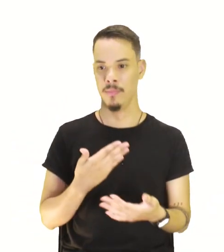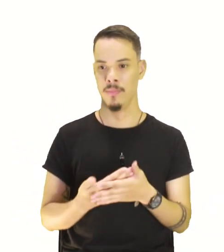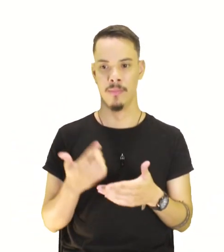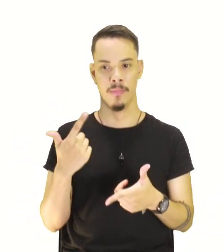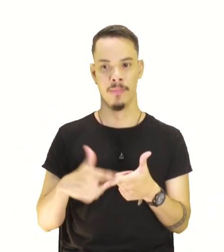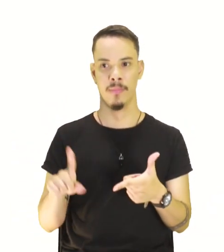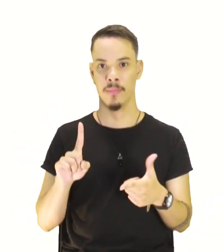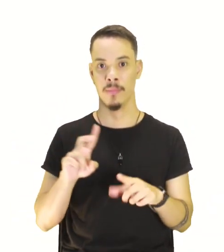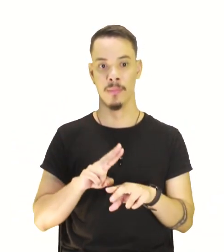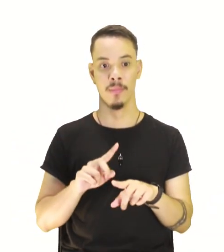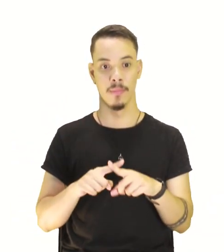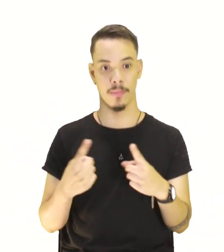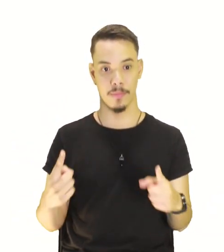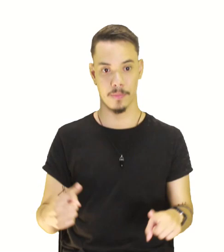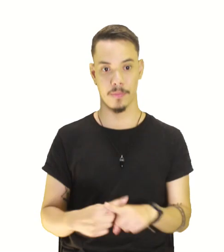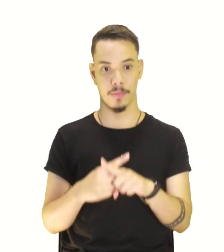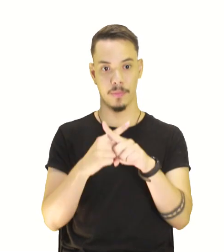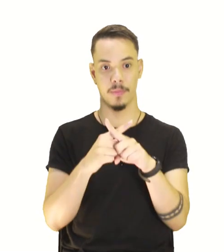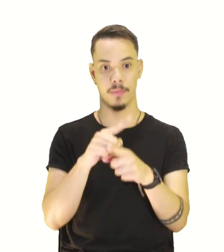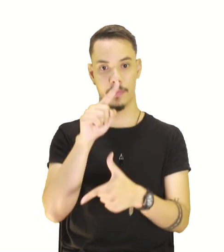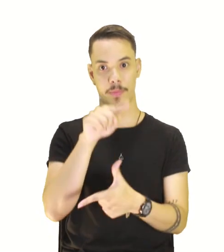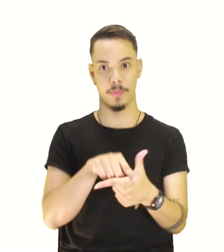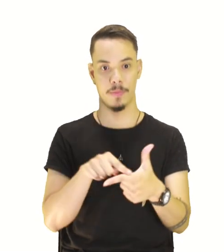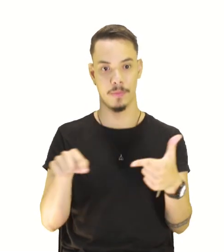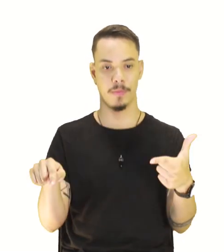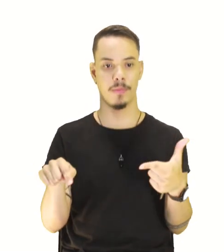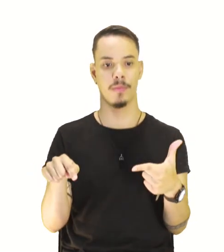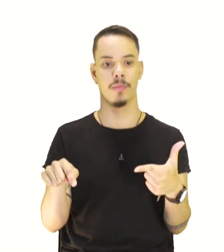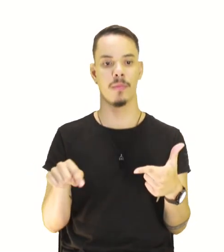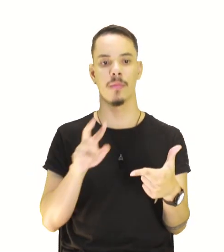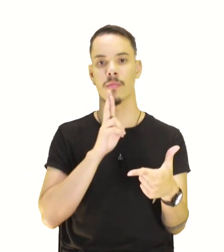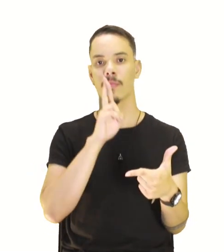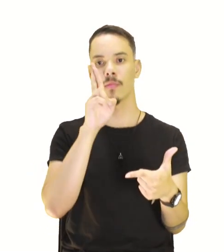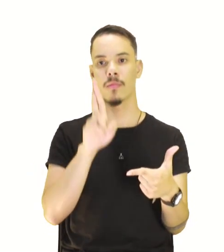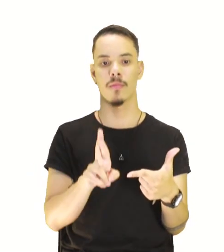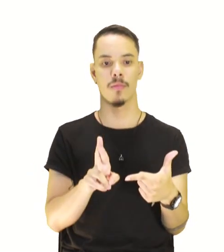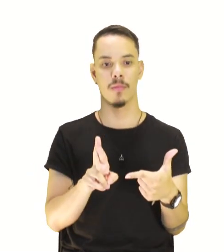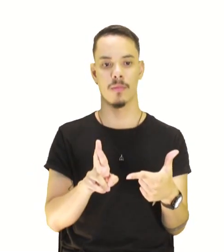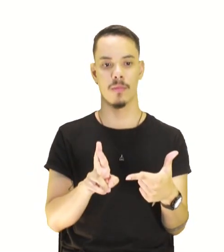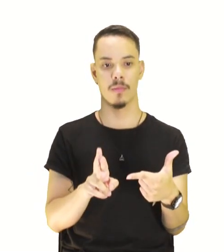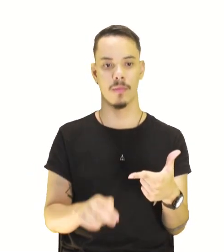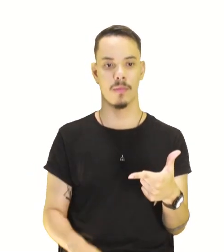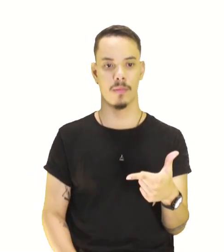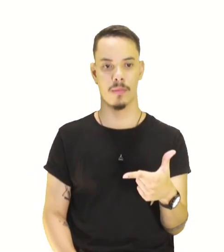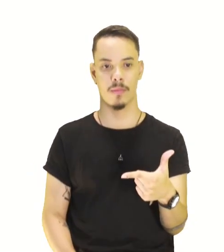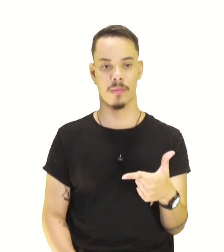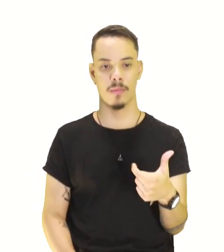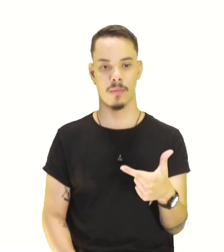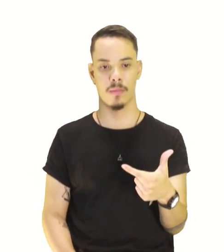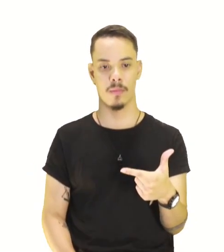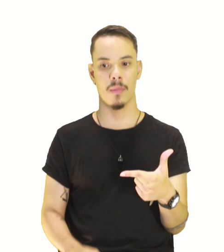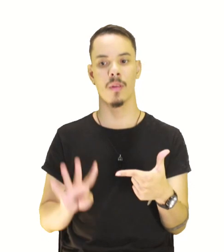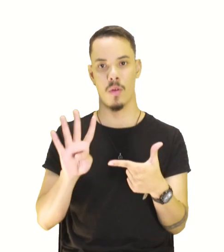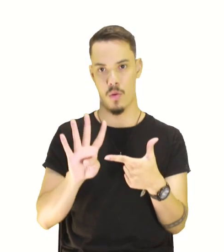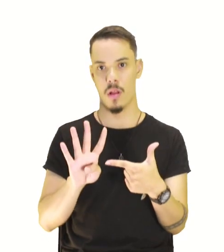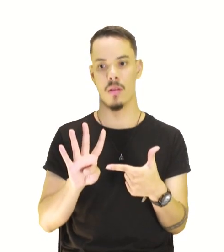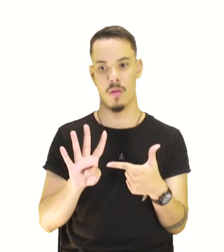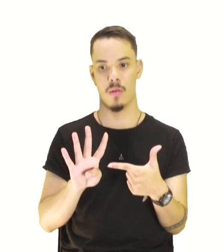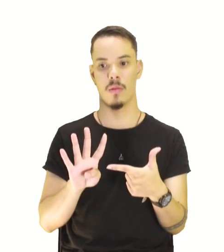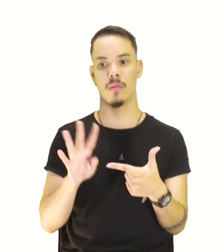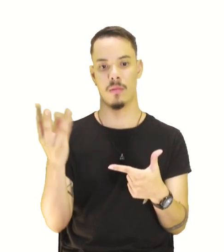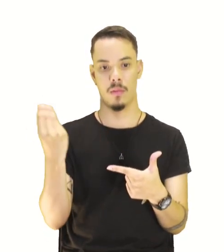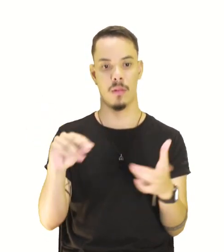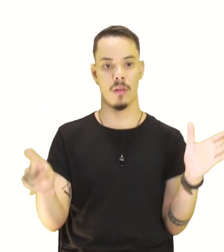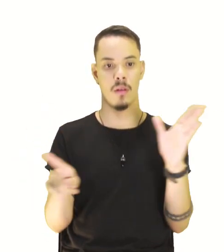Tá multiplicando, vai passar? Dividindo. 12 dividido por 3? 4. Então, o número que